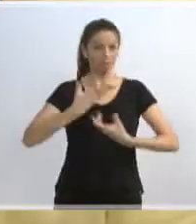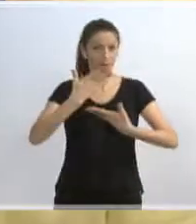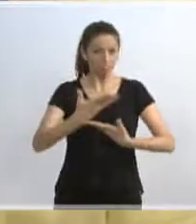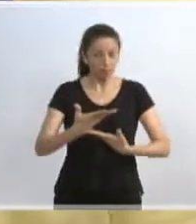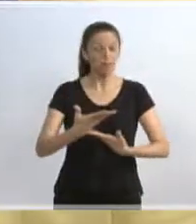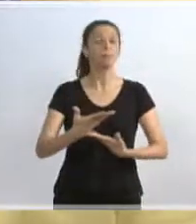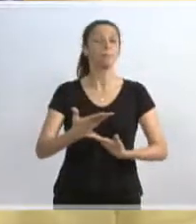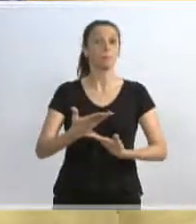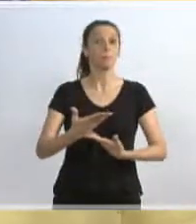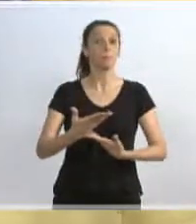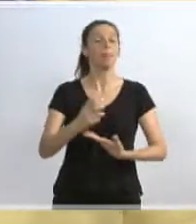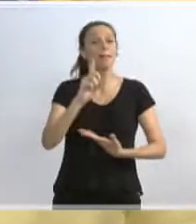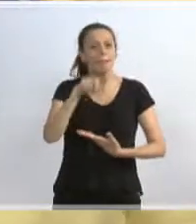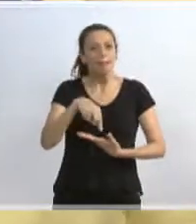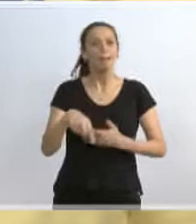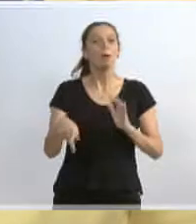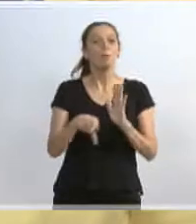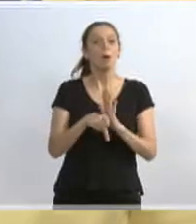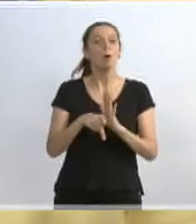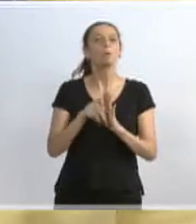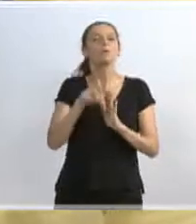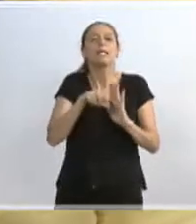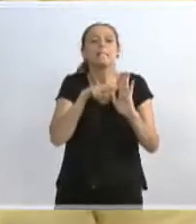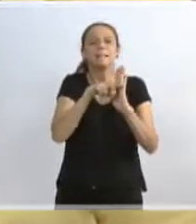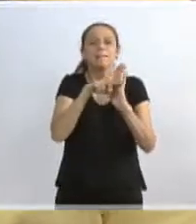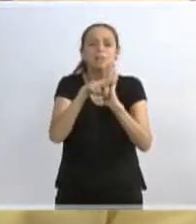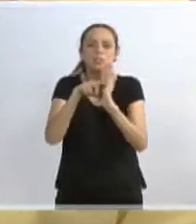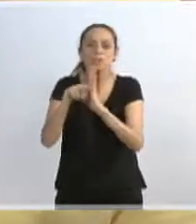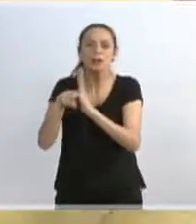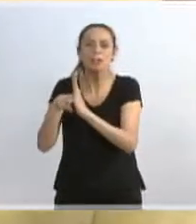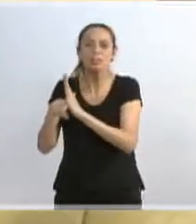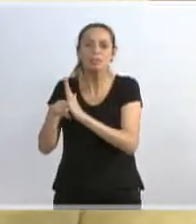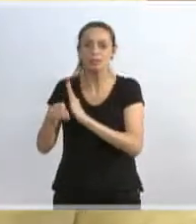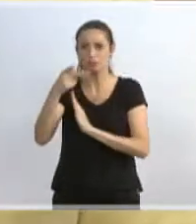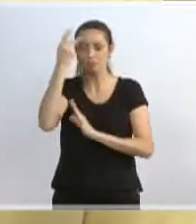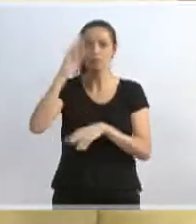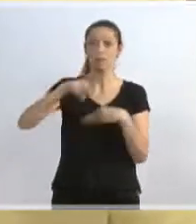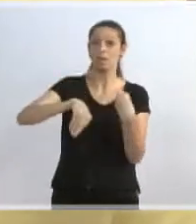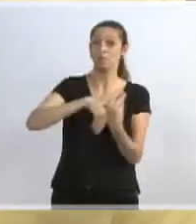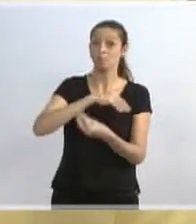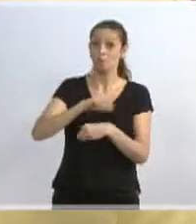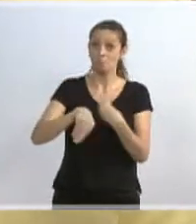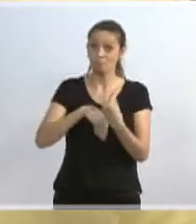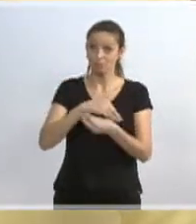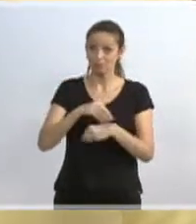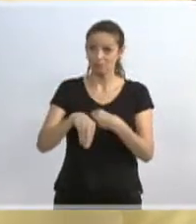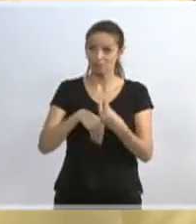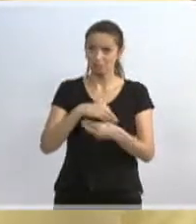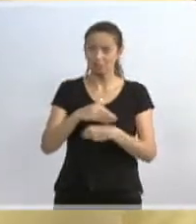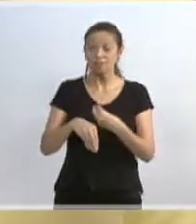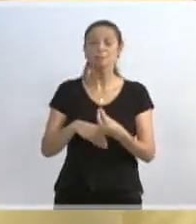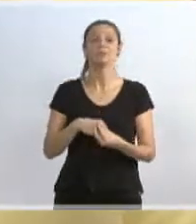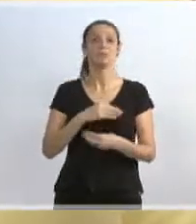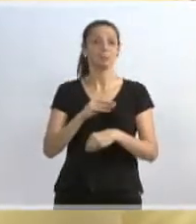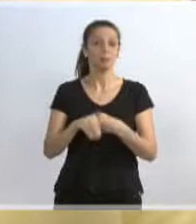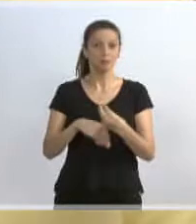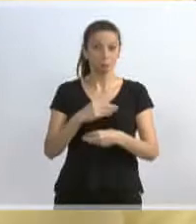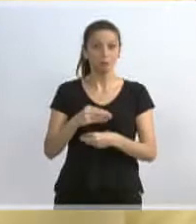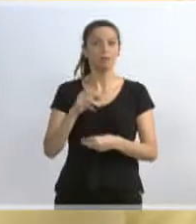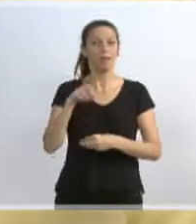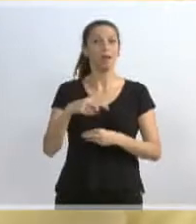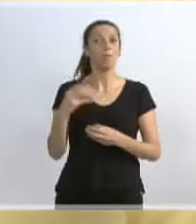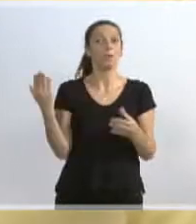sido durante o processo de investigação diante do processo